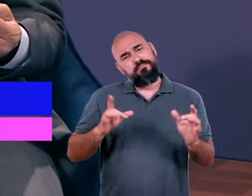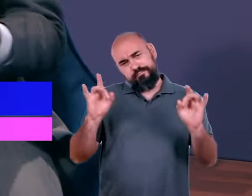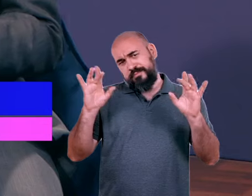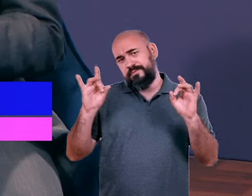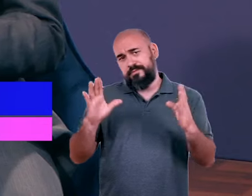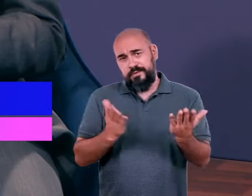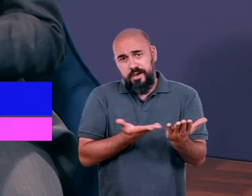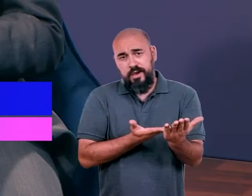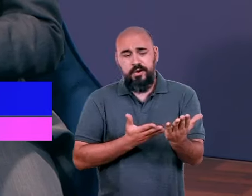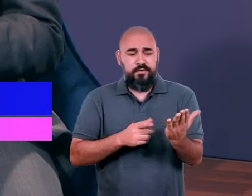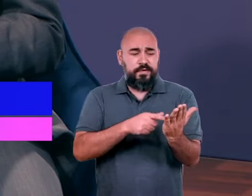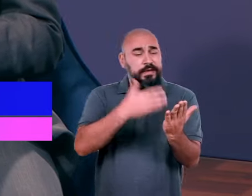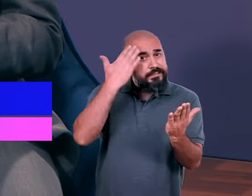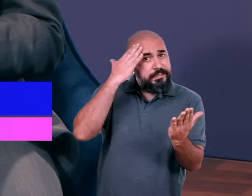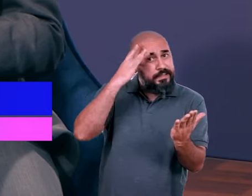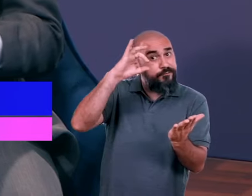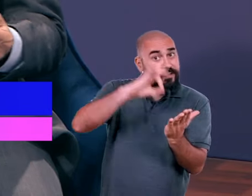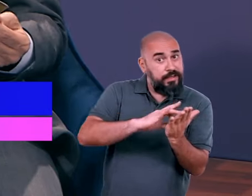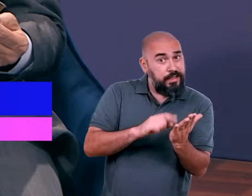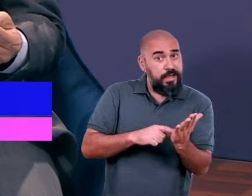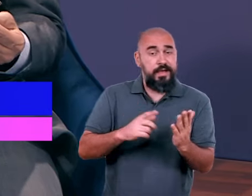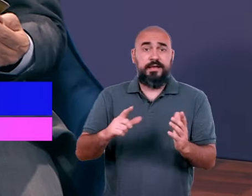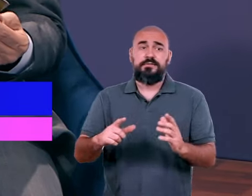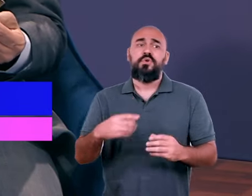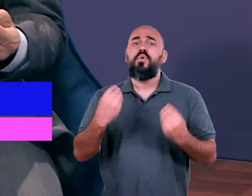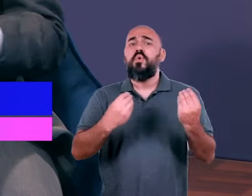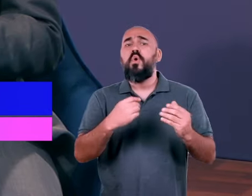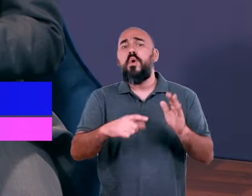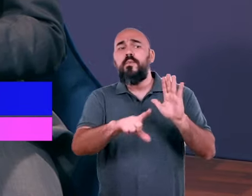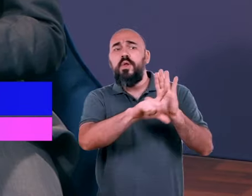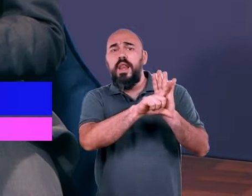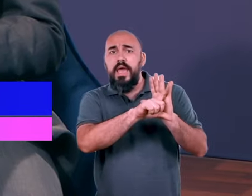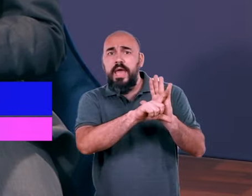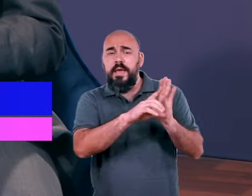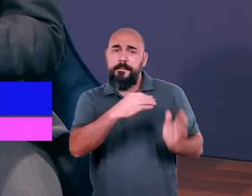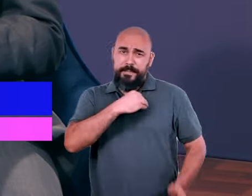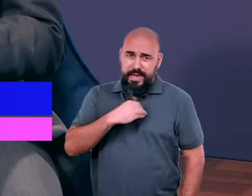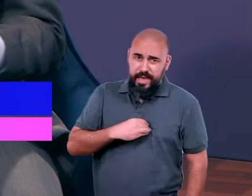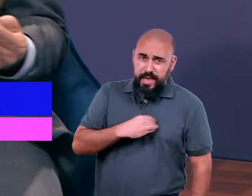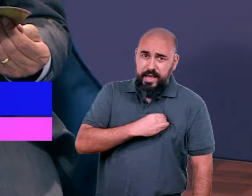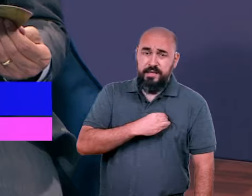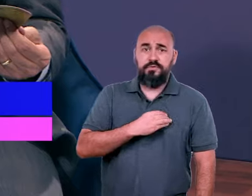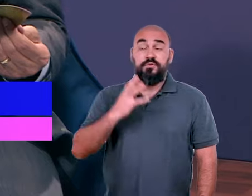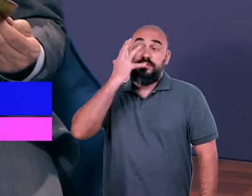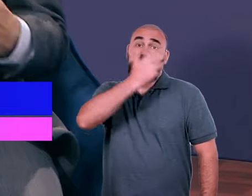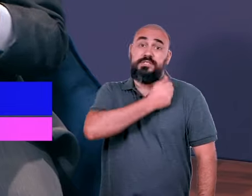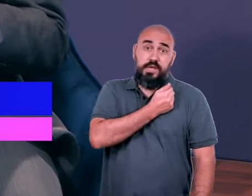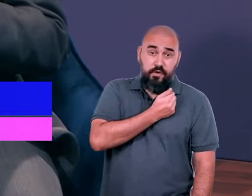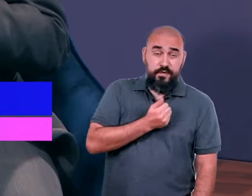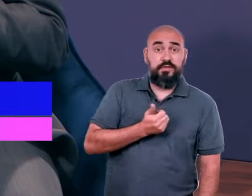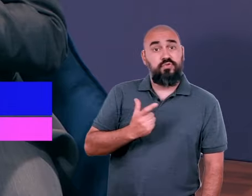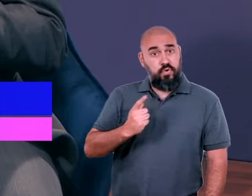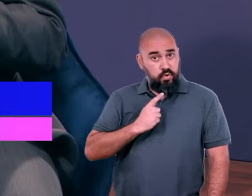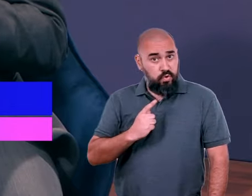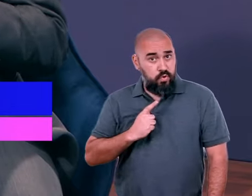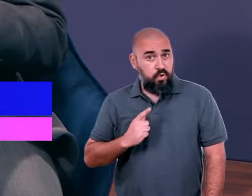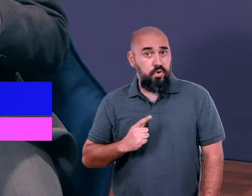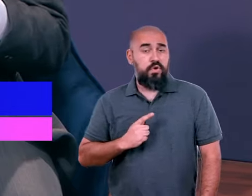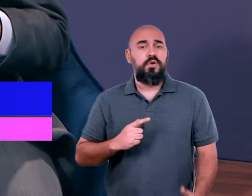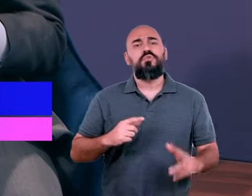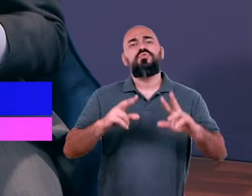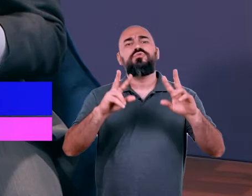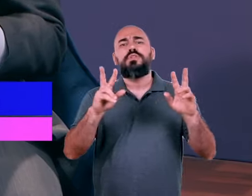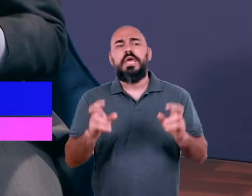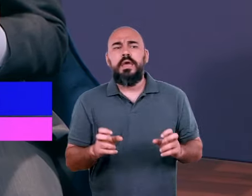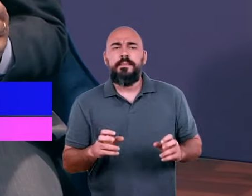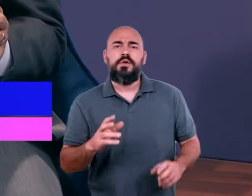verdades da Palavra do Senhor, como, por exemplo, a lei e o pecado, um Salvador prometido, tem aqui o pecado, o sofrimento e